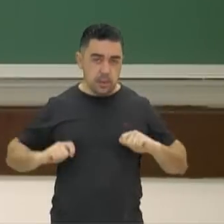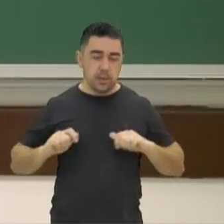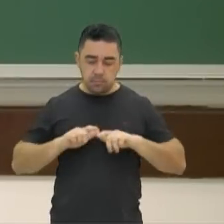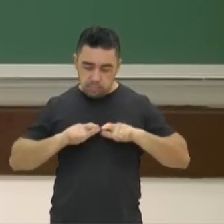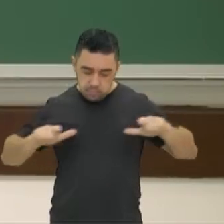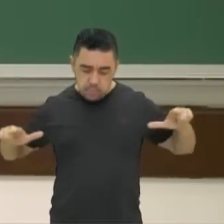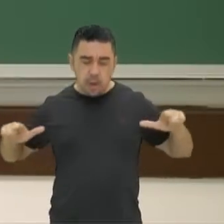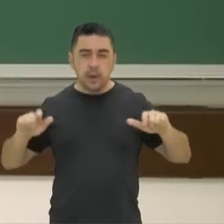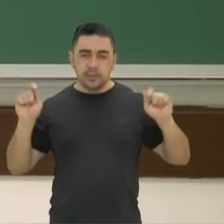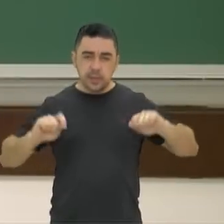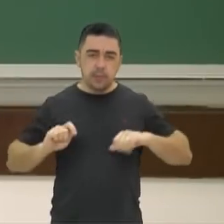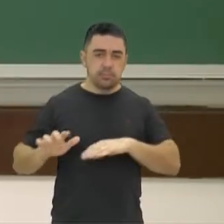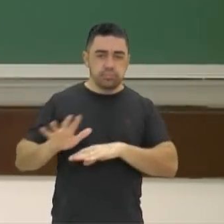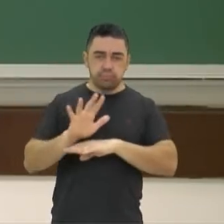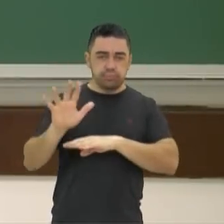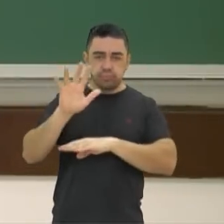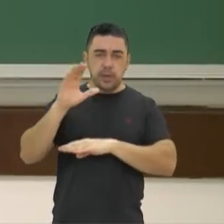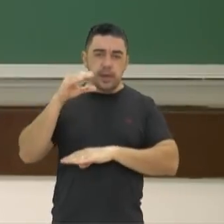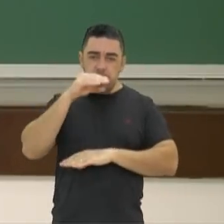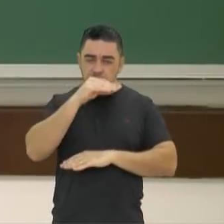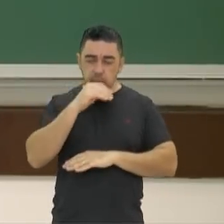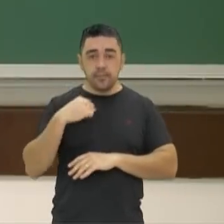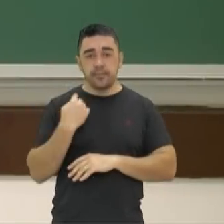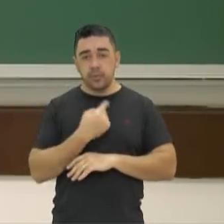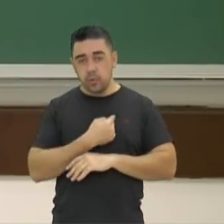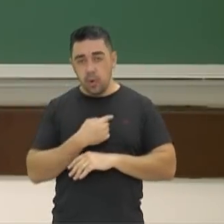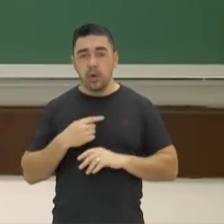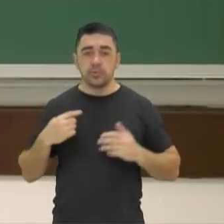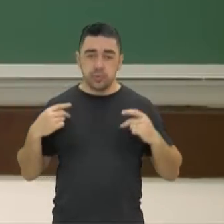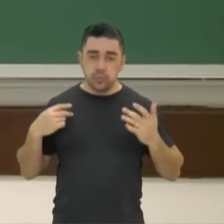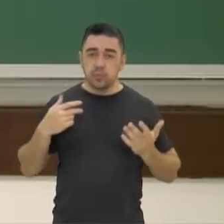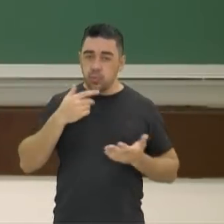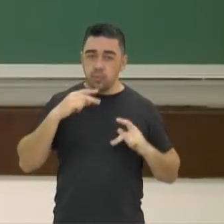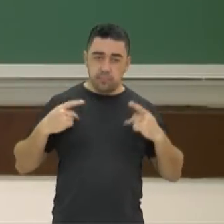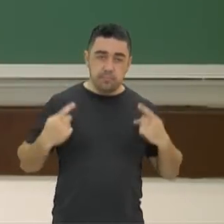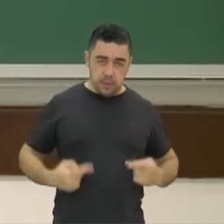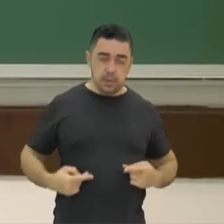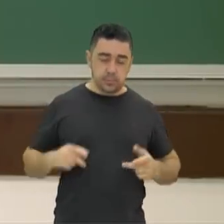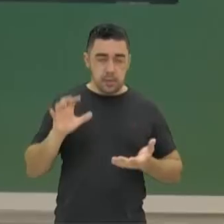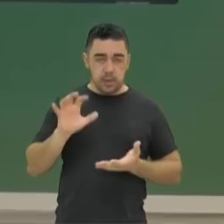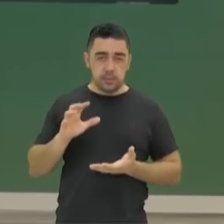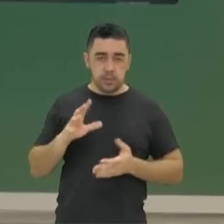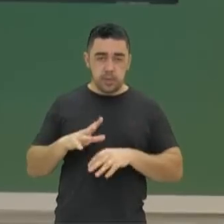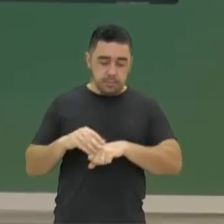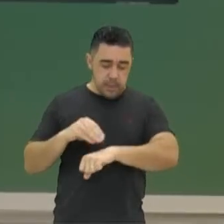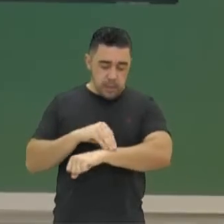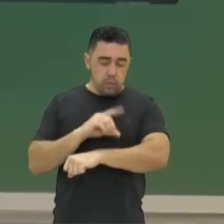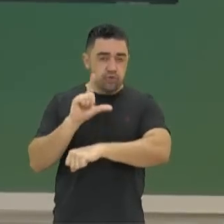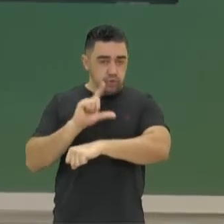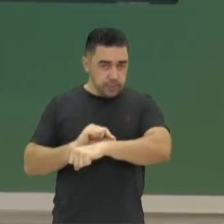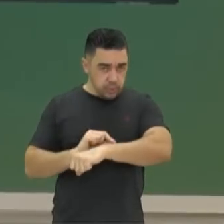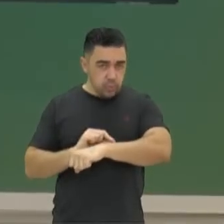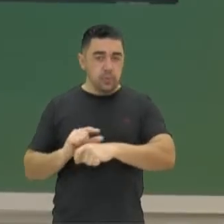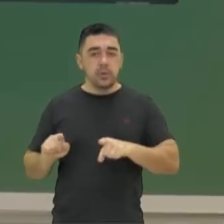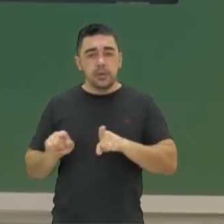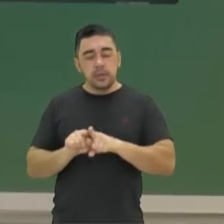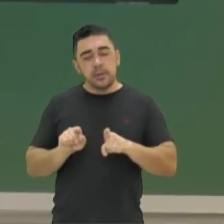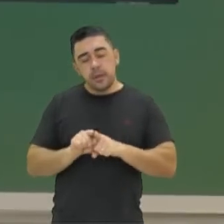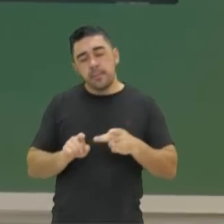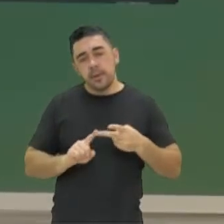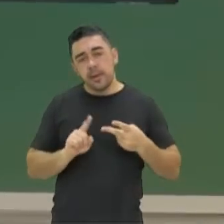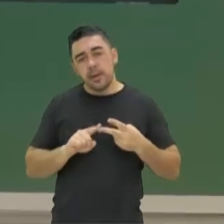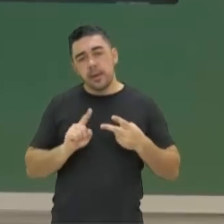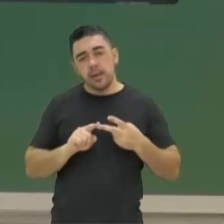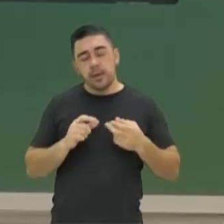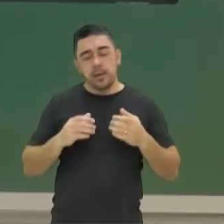acaba ajudando a dissipar o calor. Tá? Então, no caso dos hominídeos, isso foi muito importante. A diminuição de pelo e também essa maior quantidade de